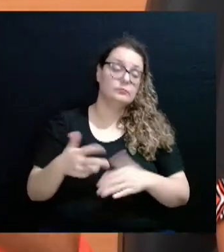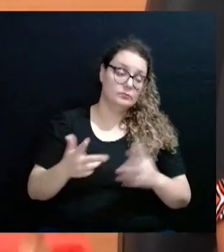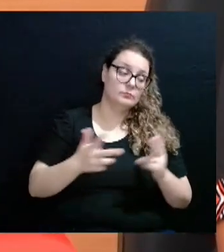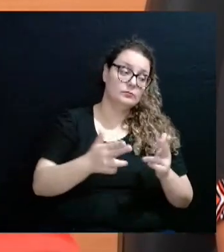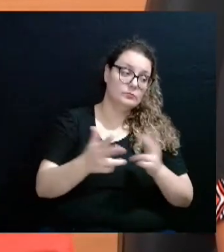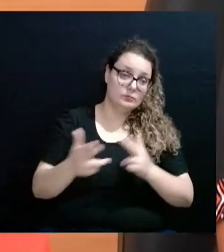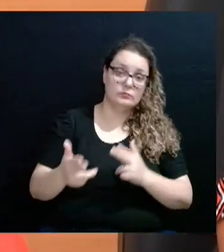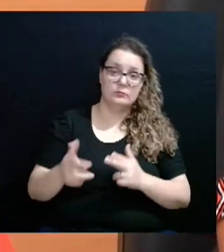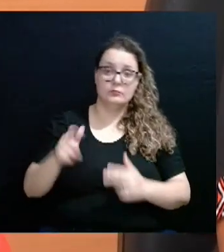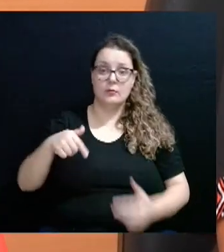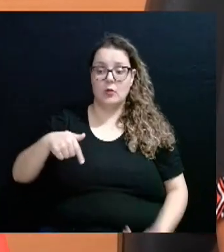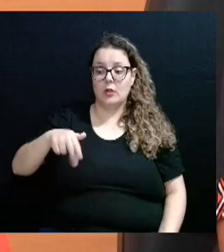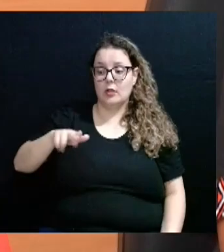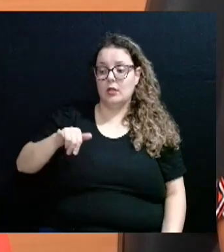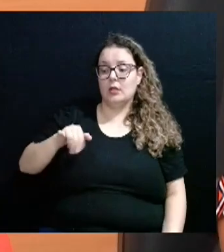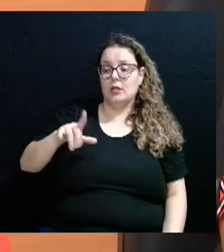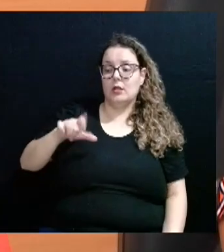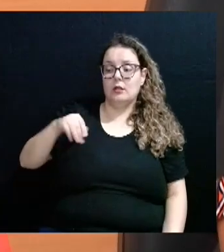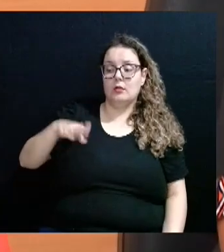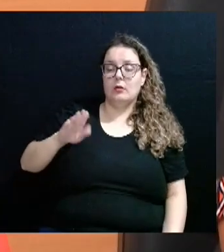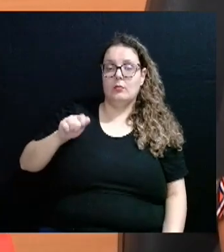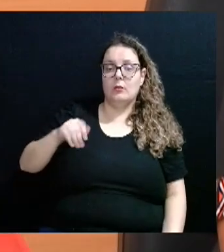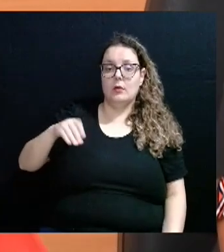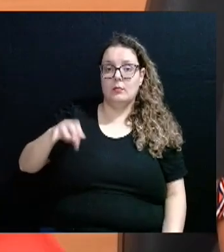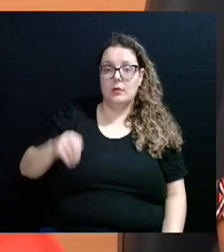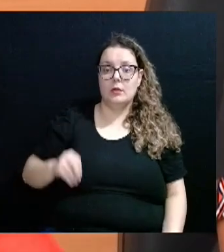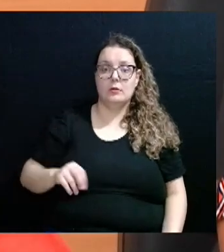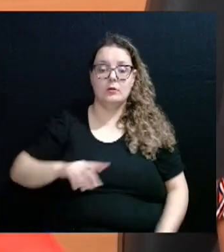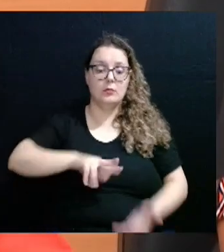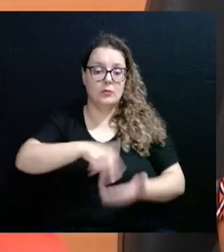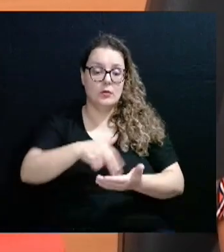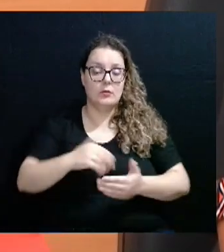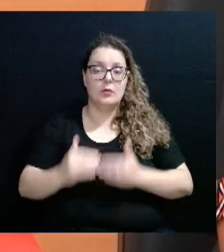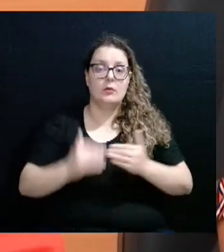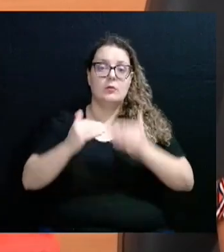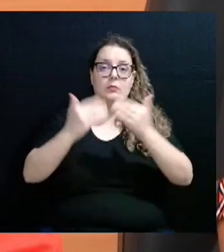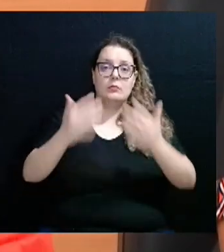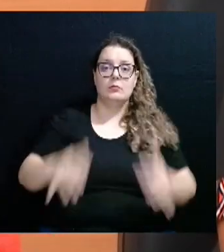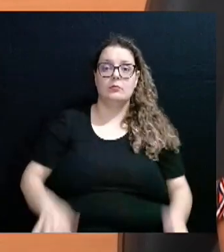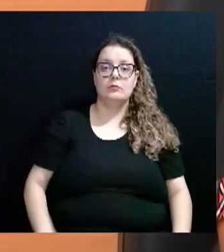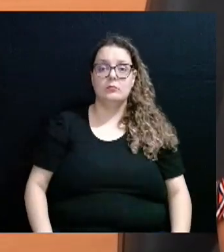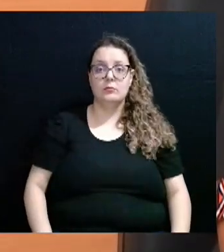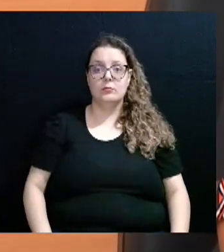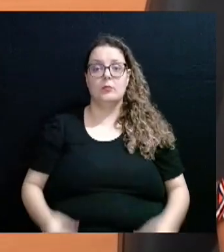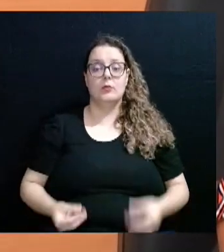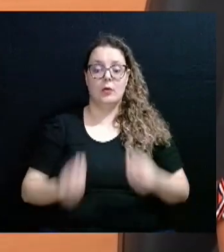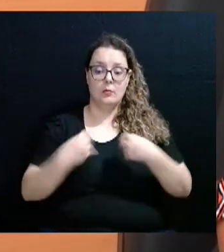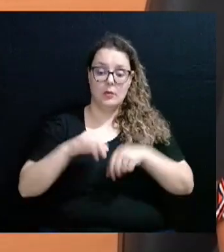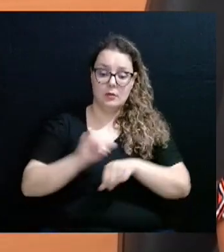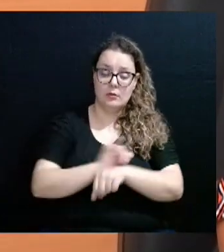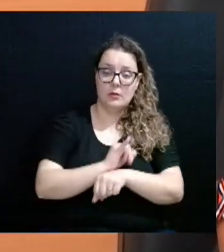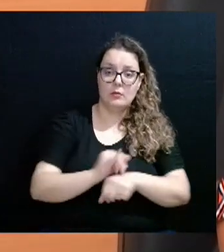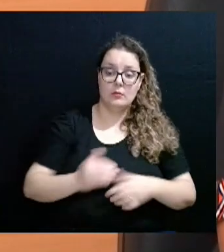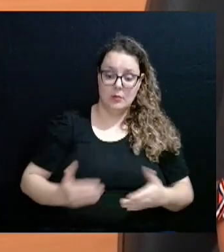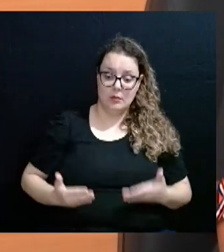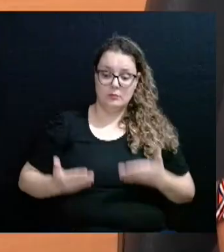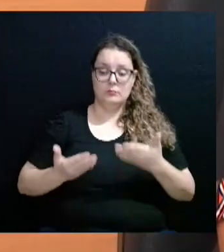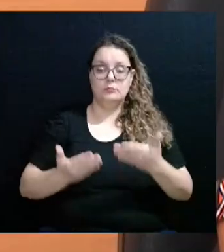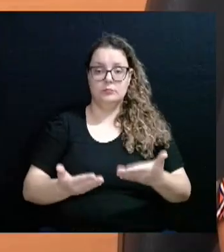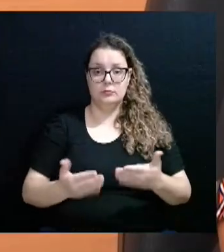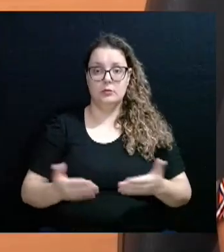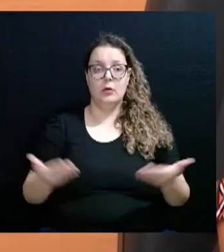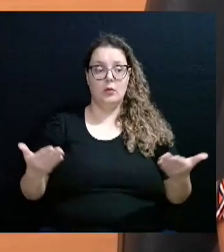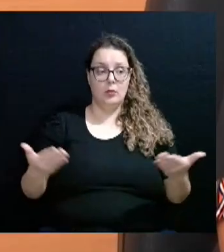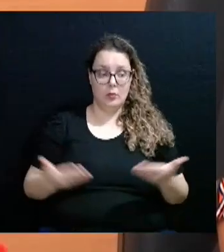aquilombamento que o hip-hop foi promovendo foi me dando instrumentos que me colocaram hoje como